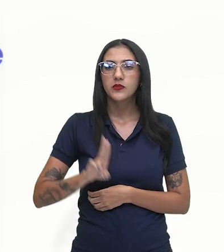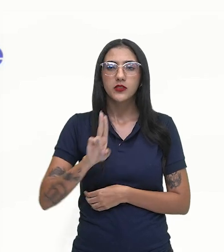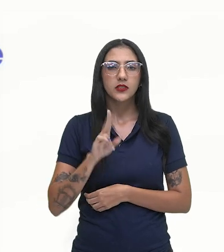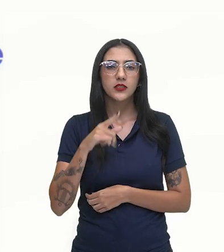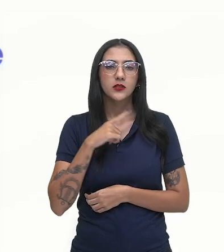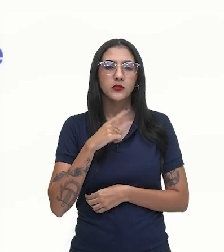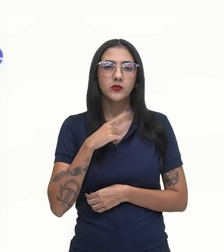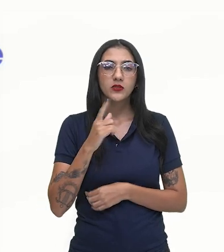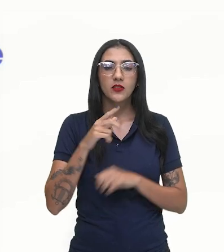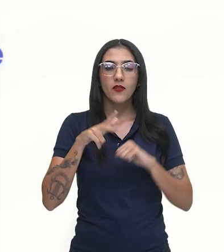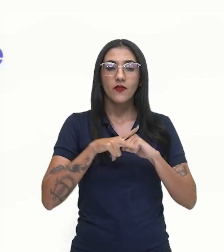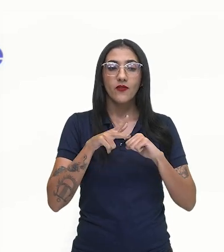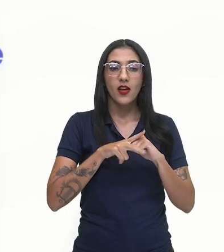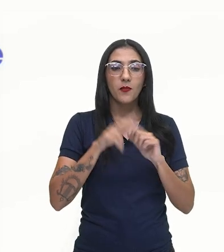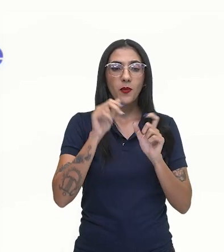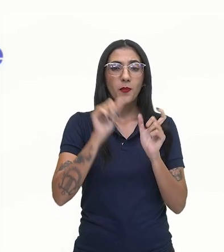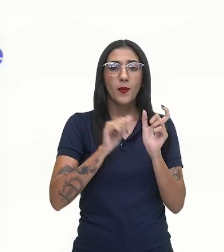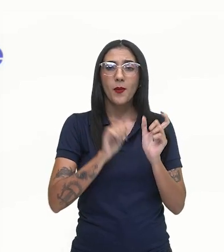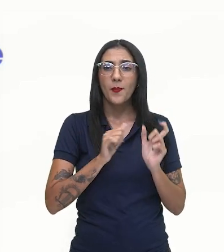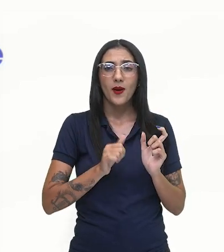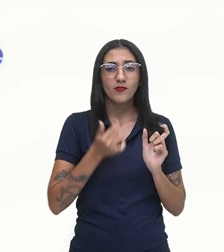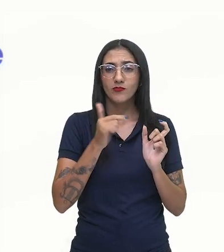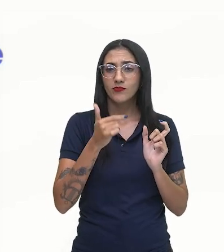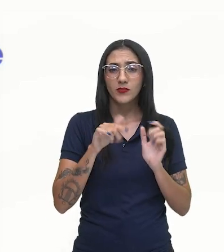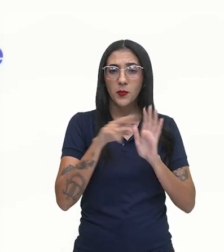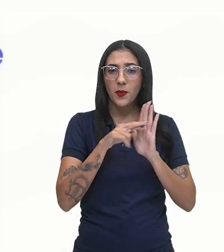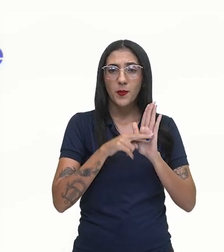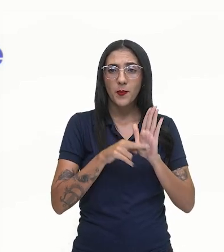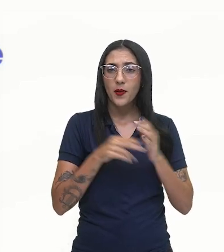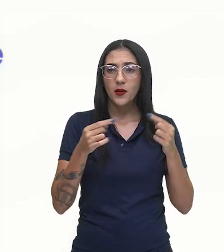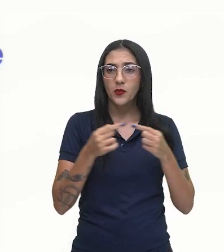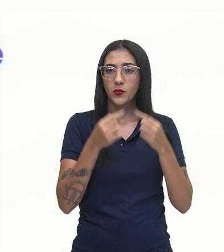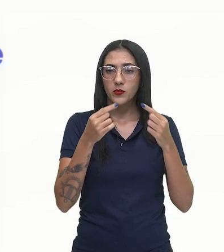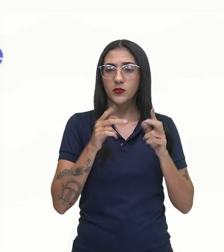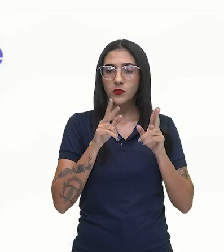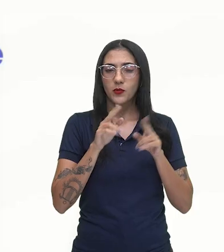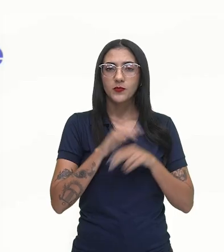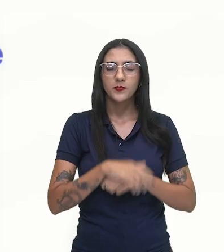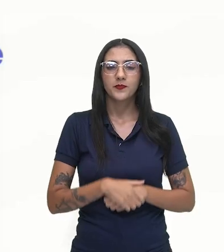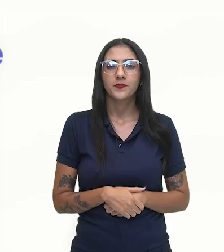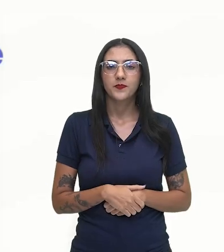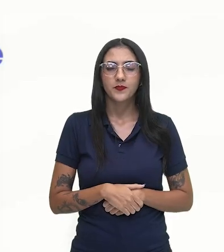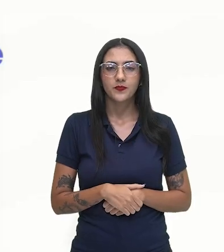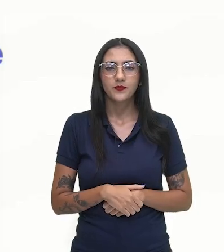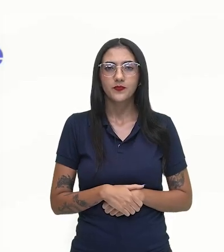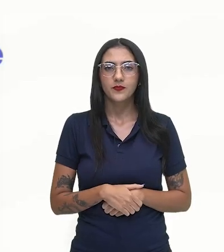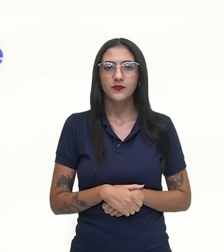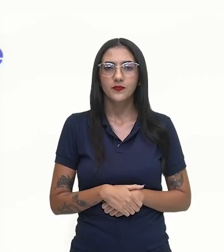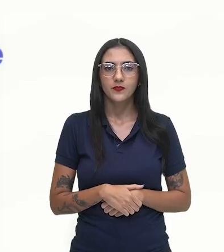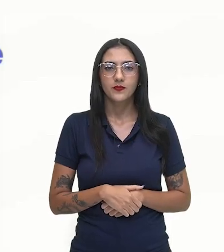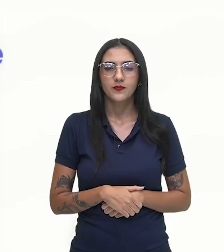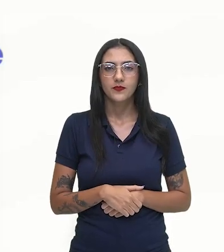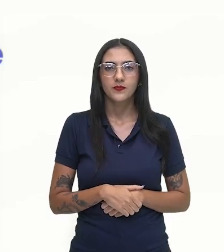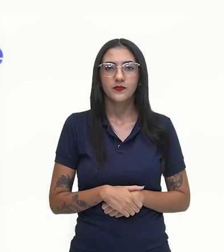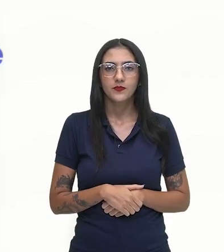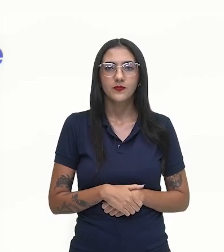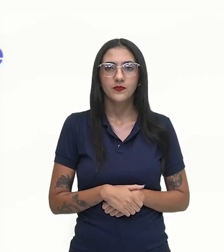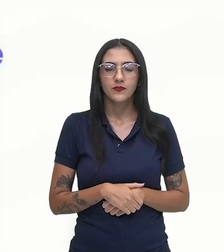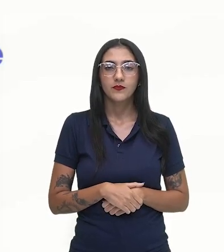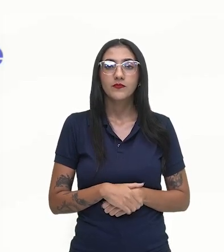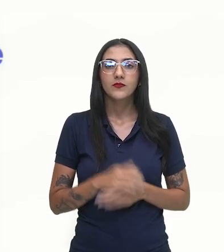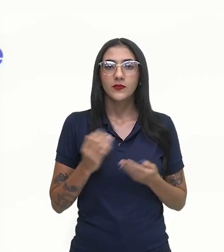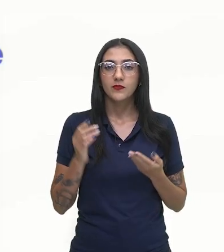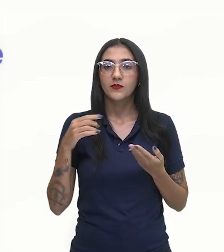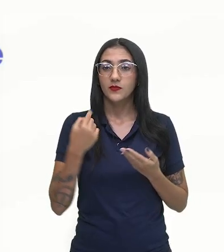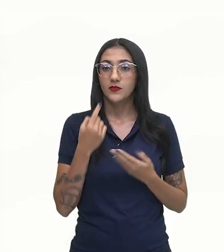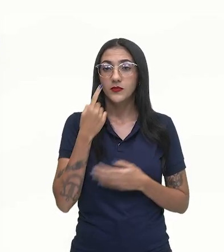os irregulares, ok? Vamos dar continuidade? Agora, nós estamos falando aqui sobre o comparativo,